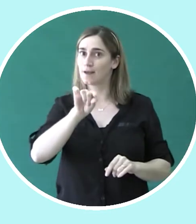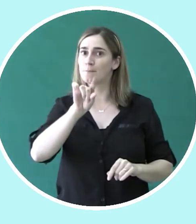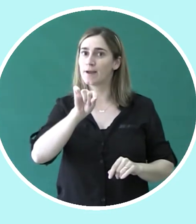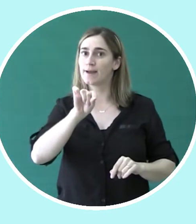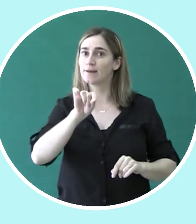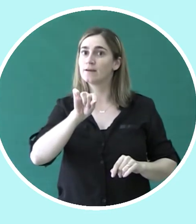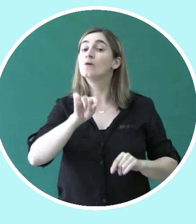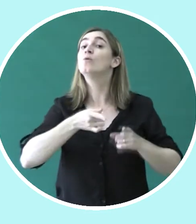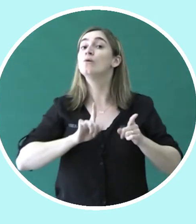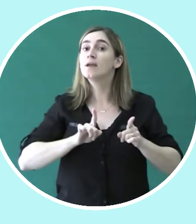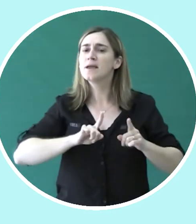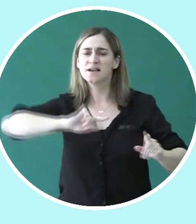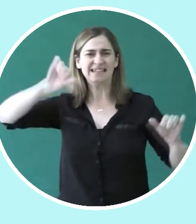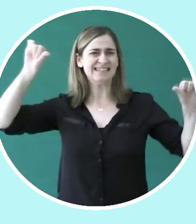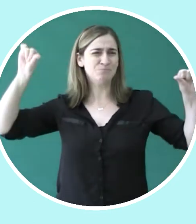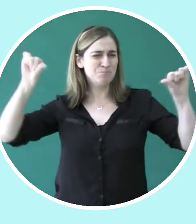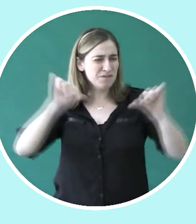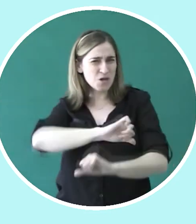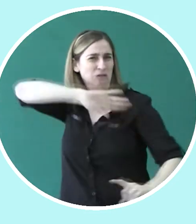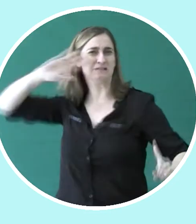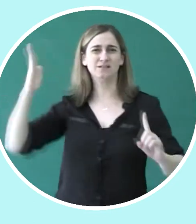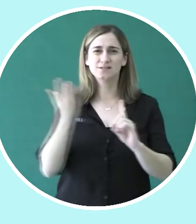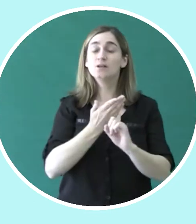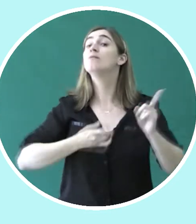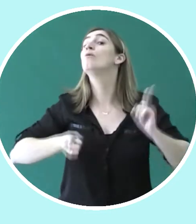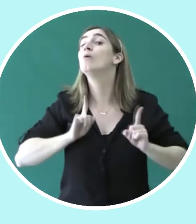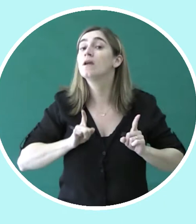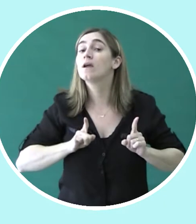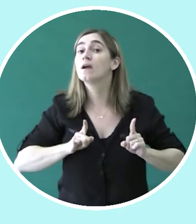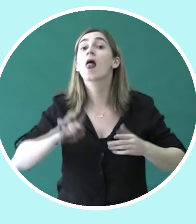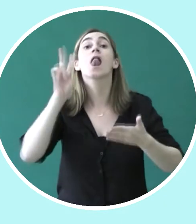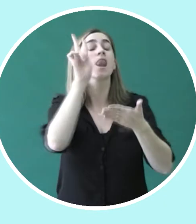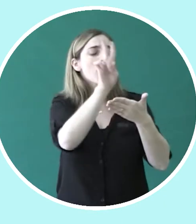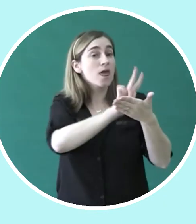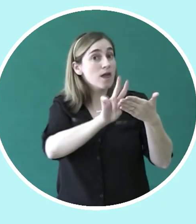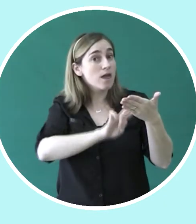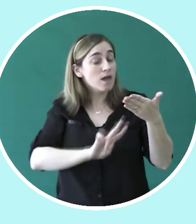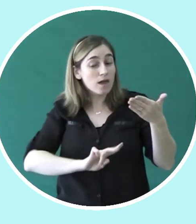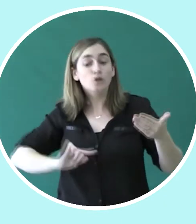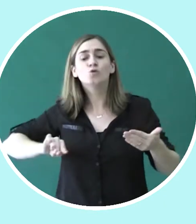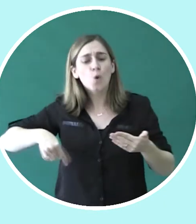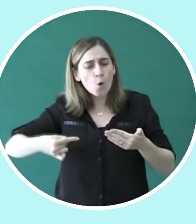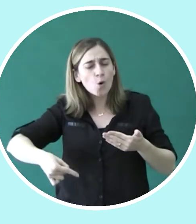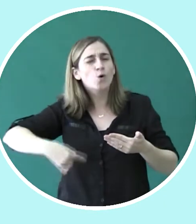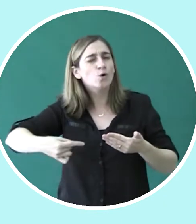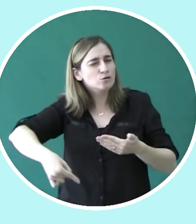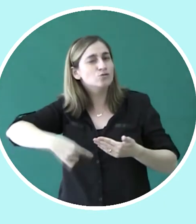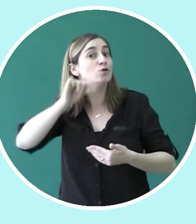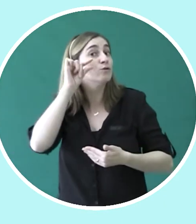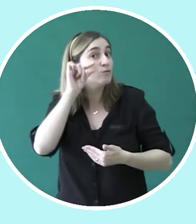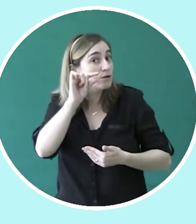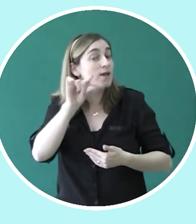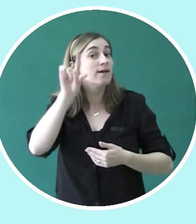o pior de todos os castigos, tinha de ler todos os dias um bocado. E dia após